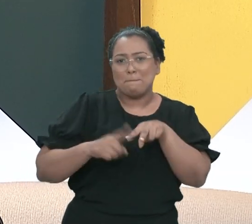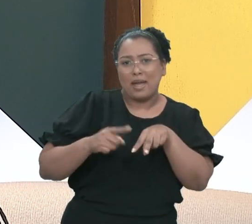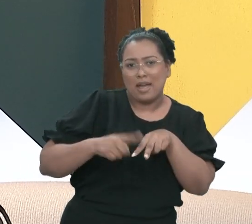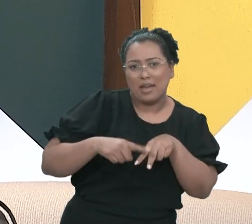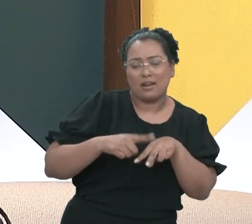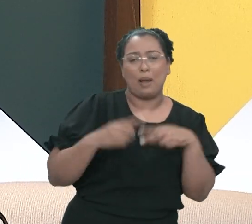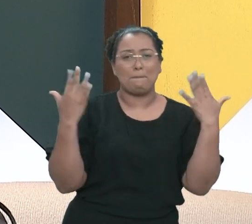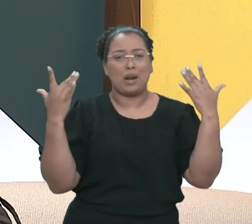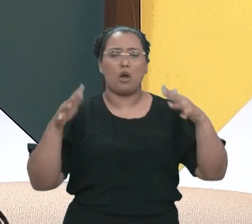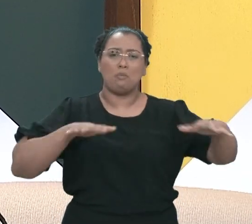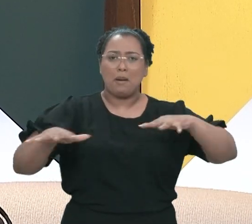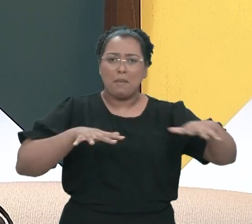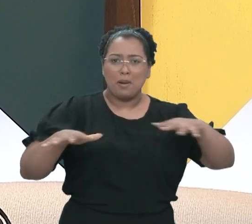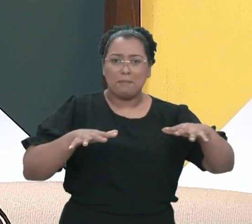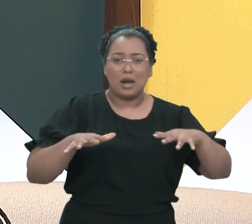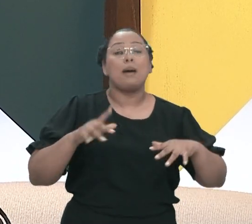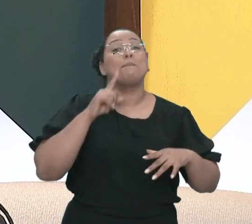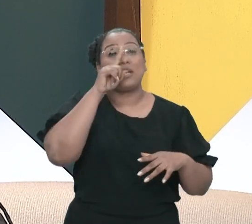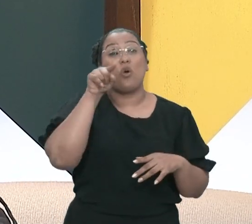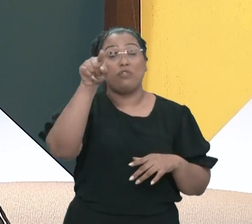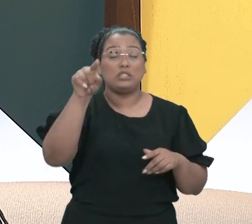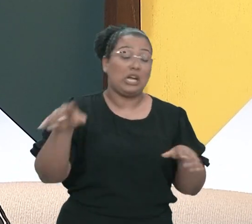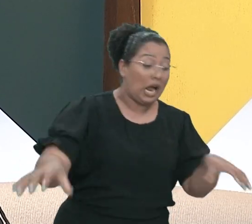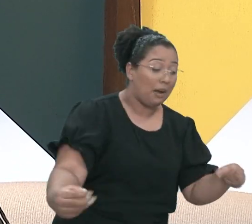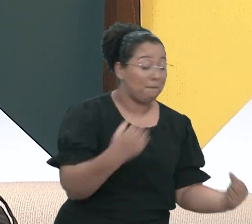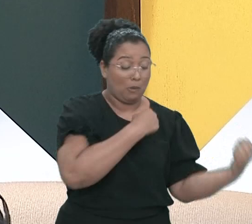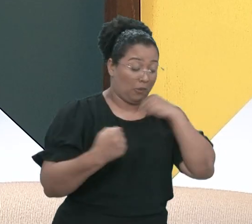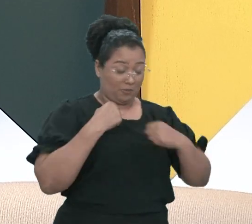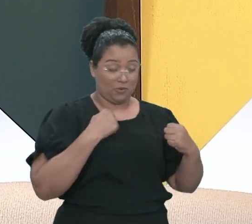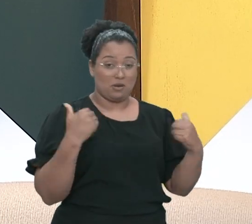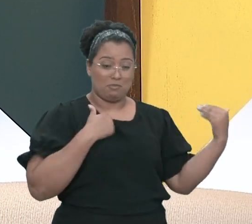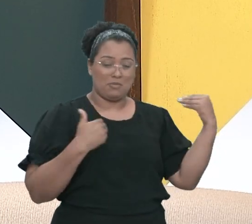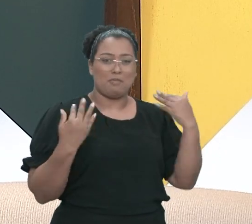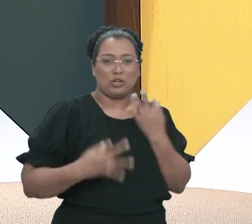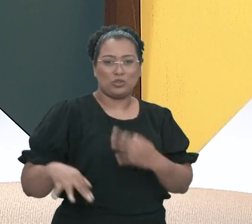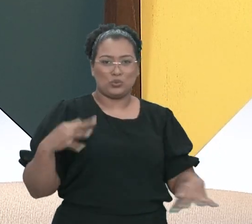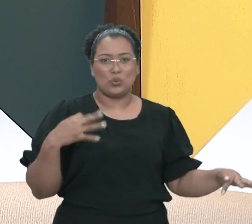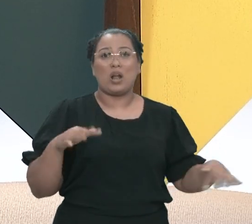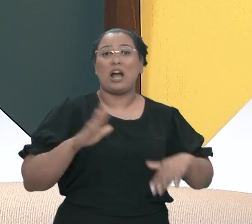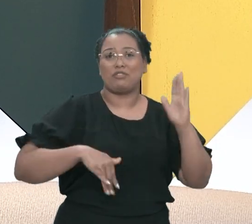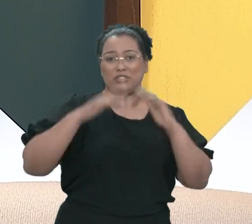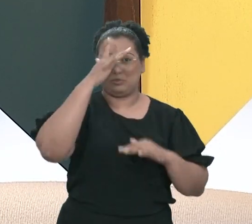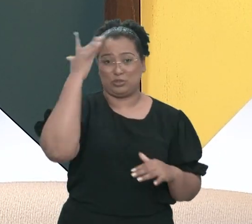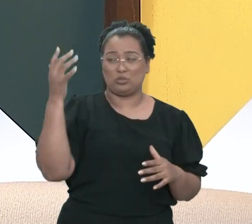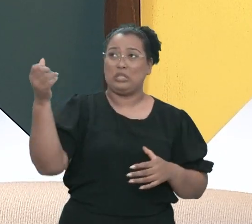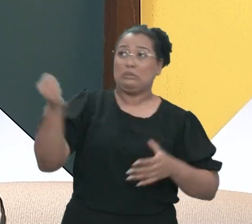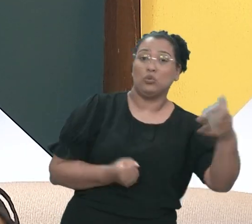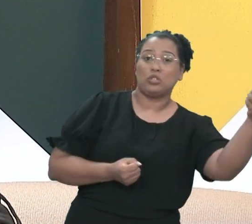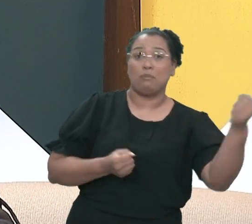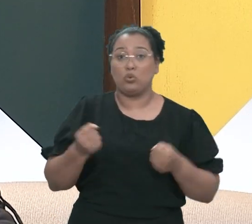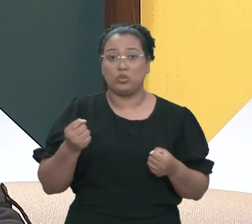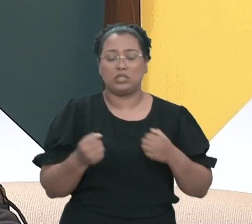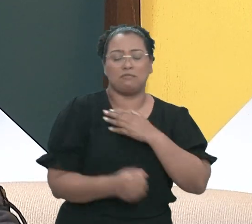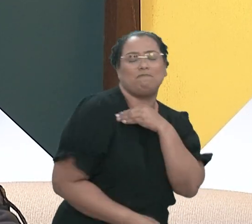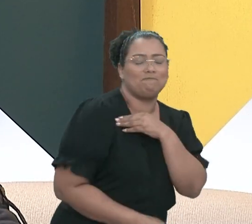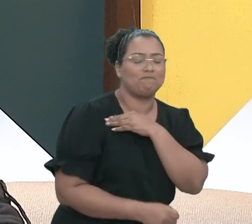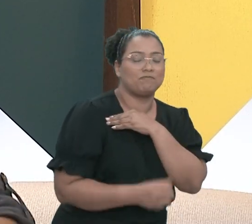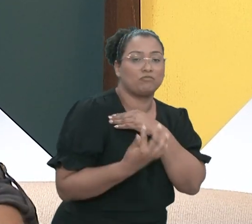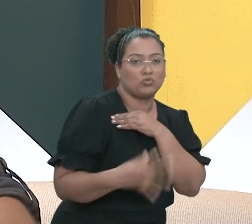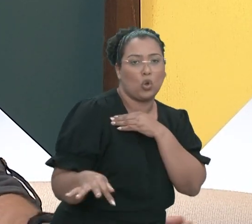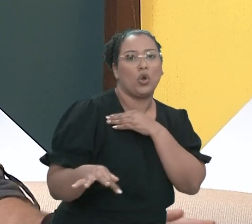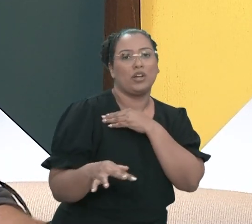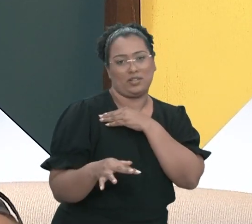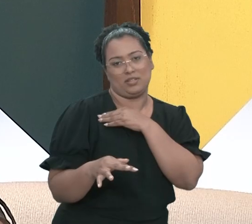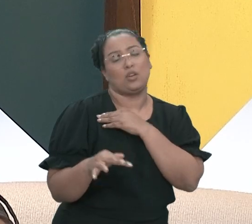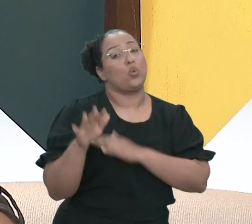superiores, você pode acabar você se machucando ou machucando a pessoa. Tem muito caso de luxação de ombro por conta de tentar segurar.